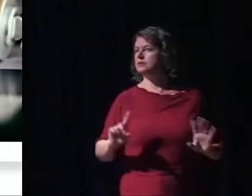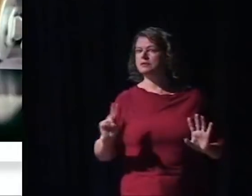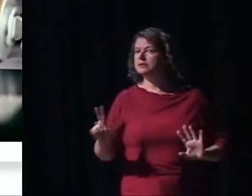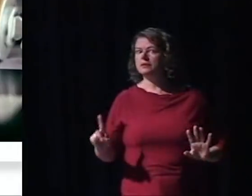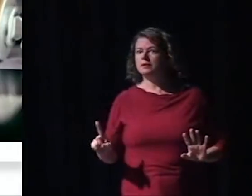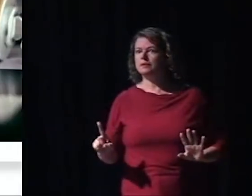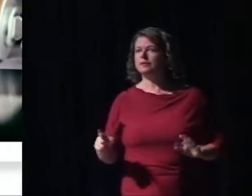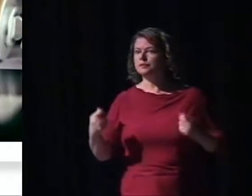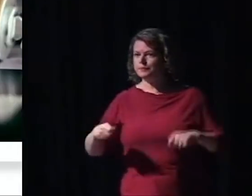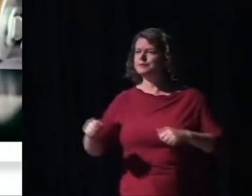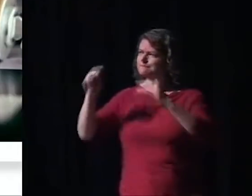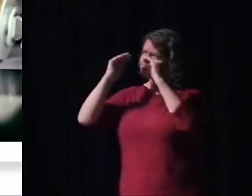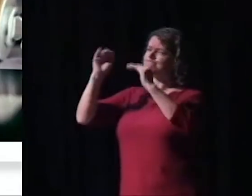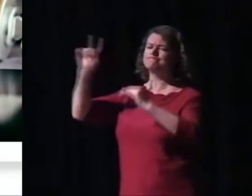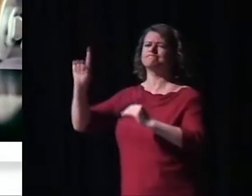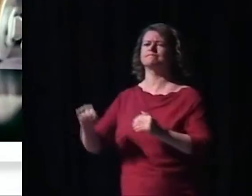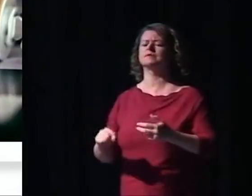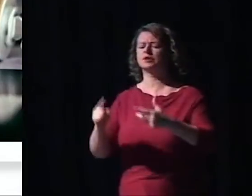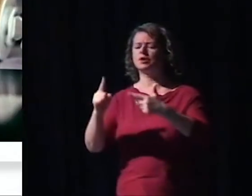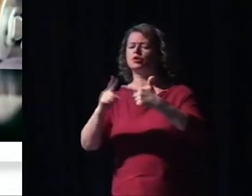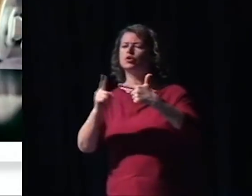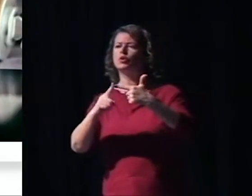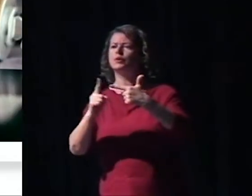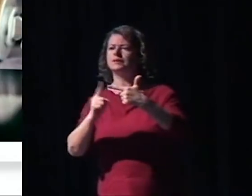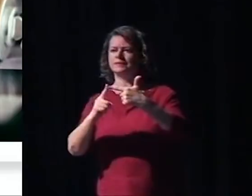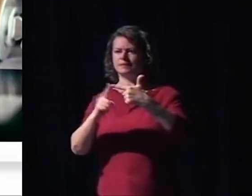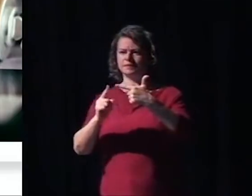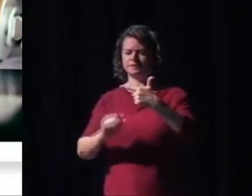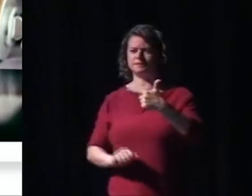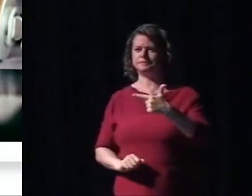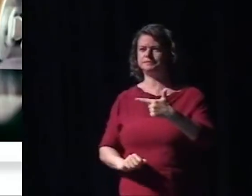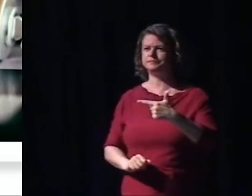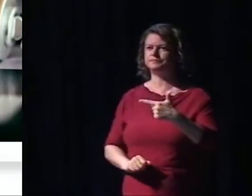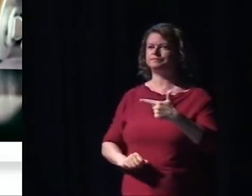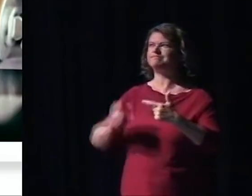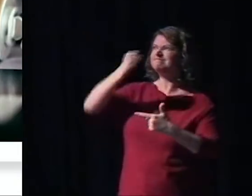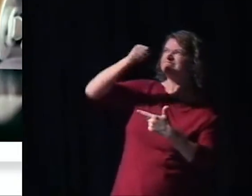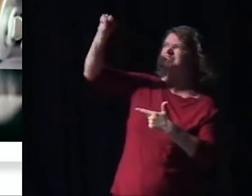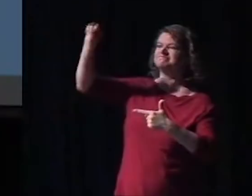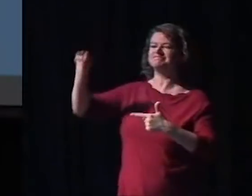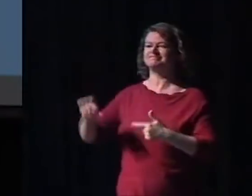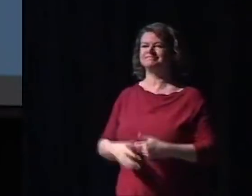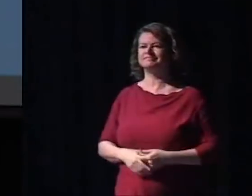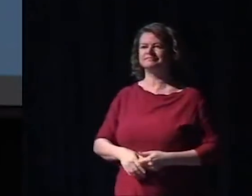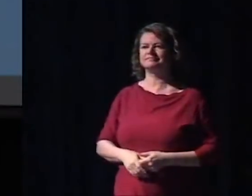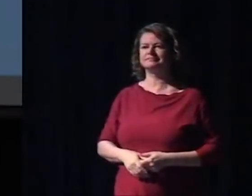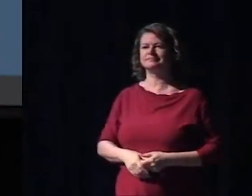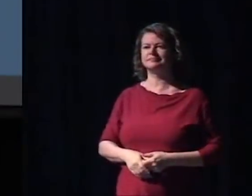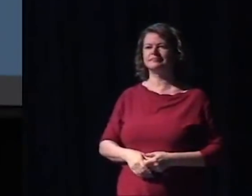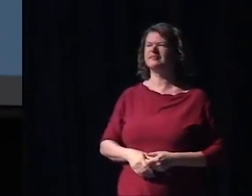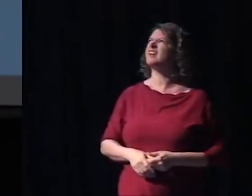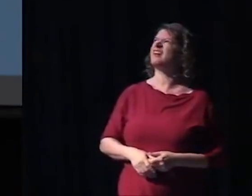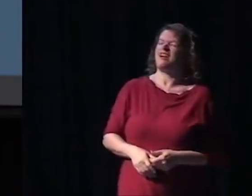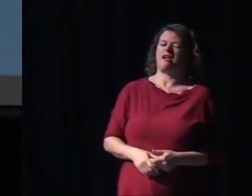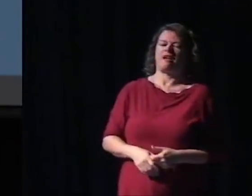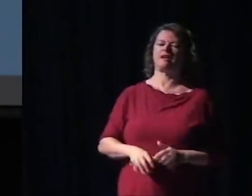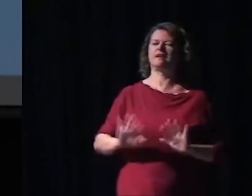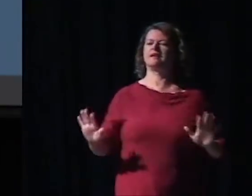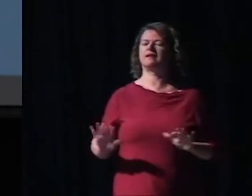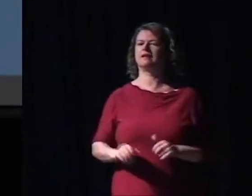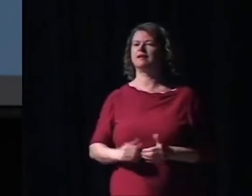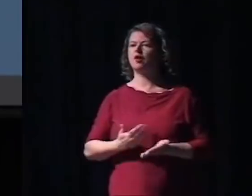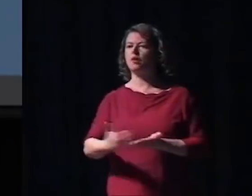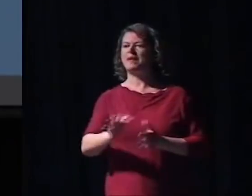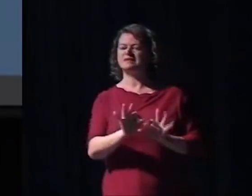2, desobediência. Ele vai quebrar um a um todos os votos que ele fez. Ele quebra um, ele